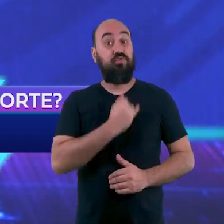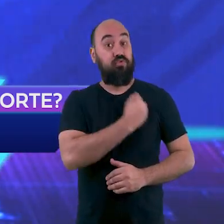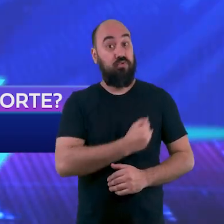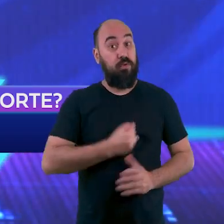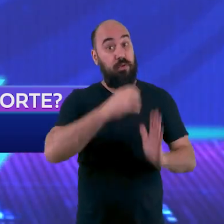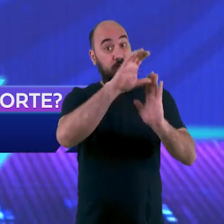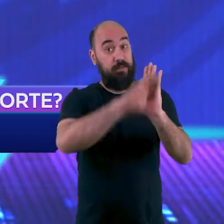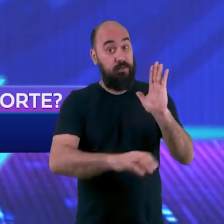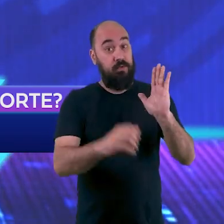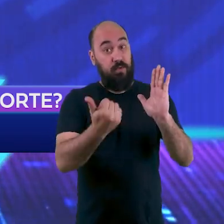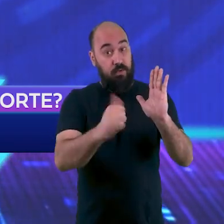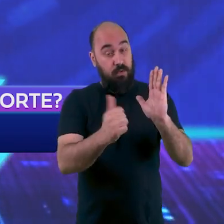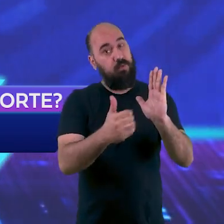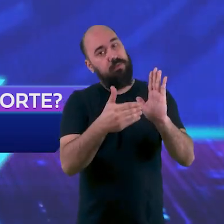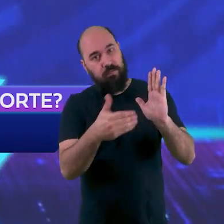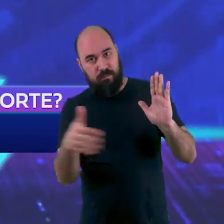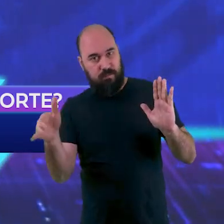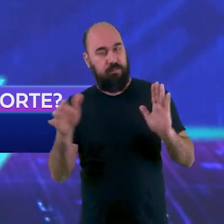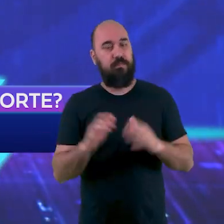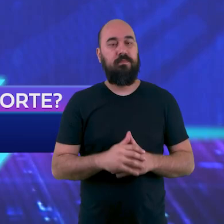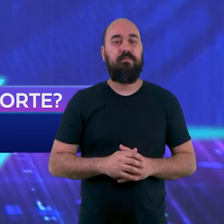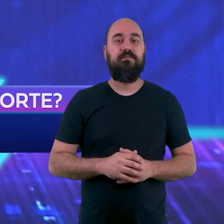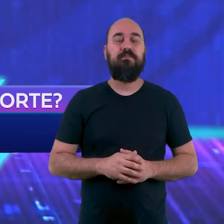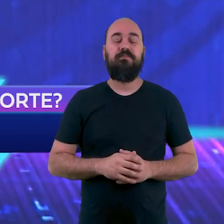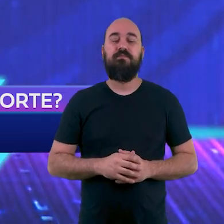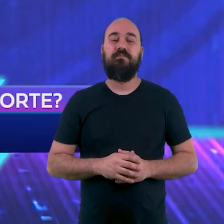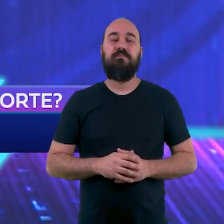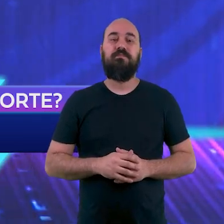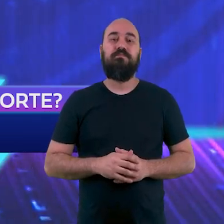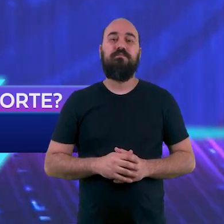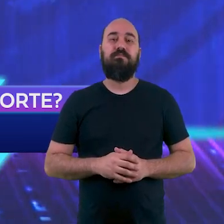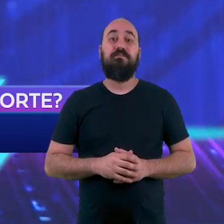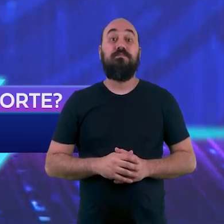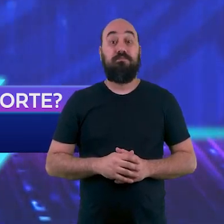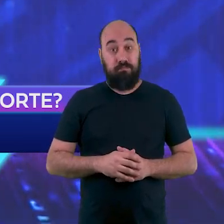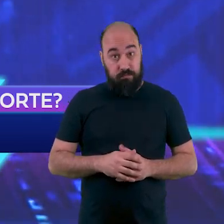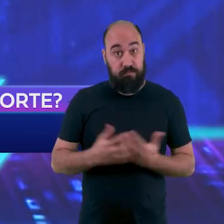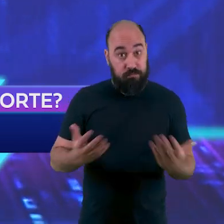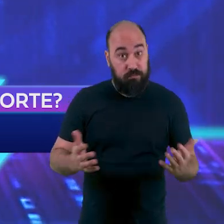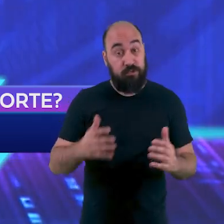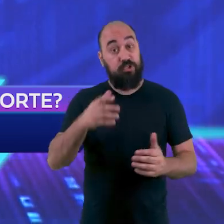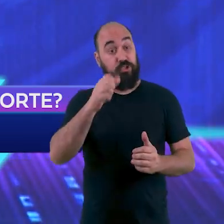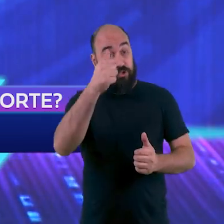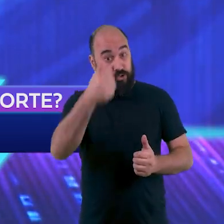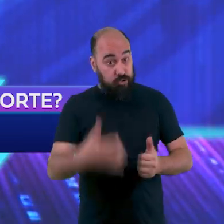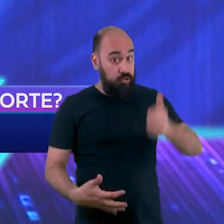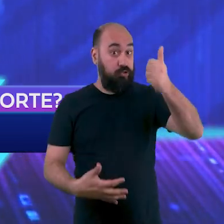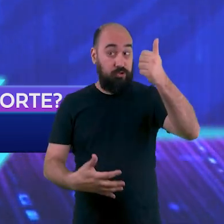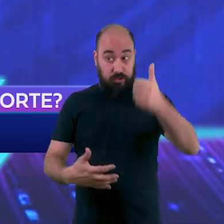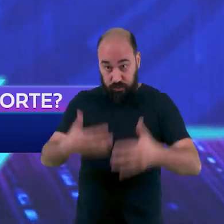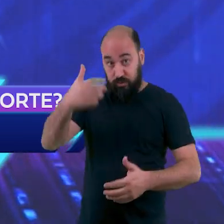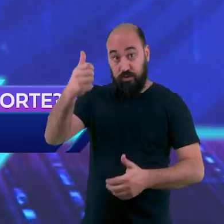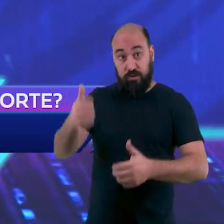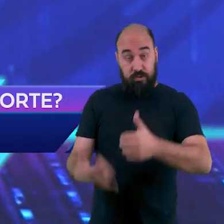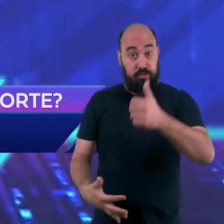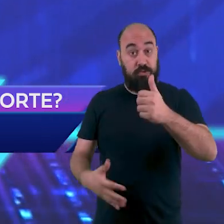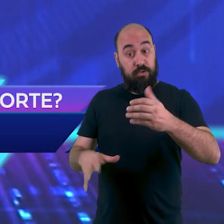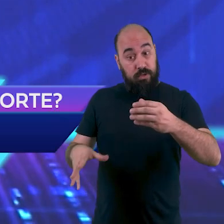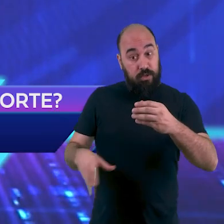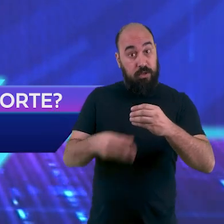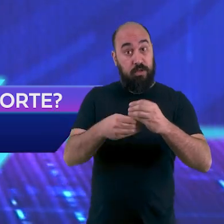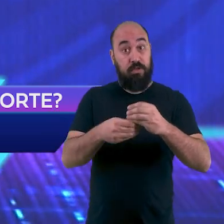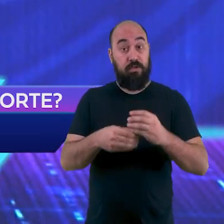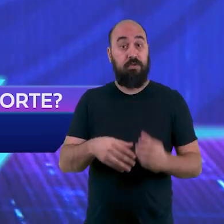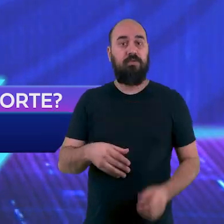João 11, 11 em diante. Diz assim: isto dizia e depois lhes acrescentou: